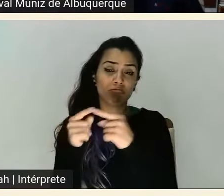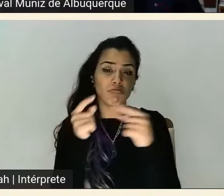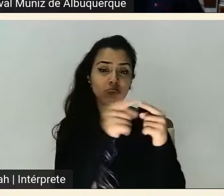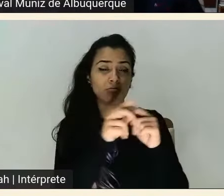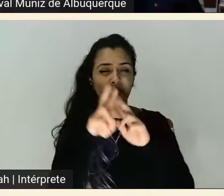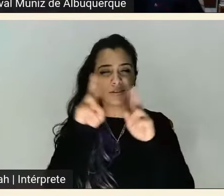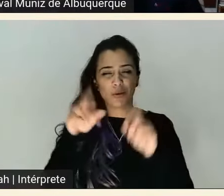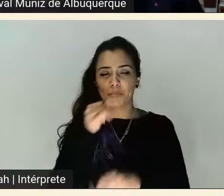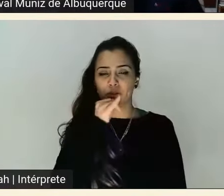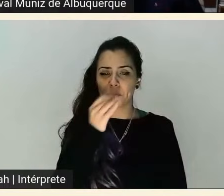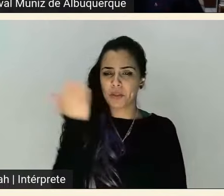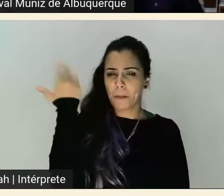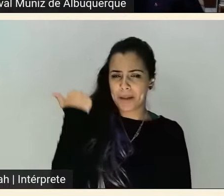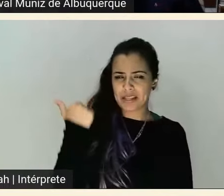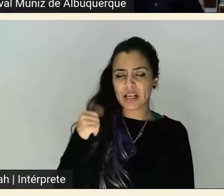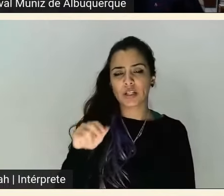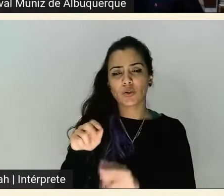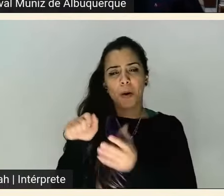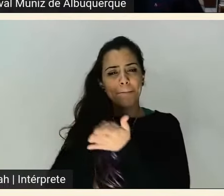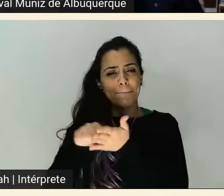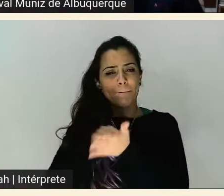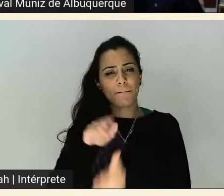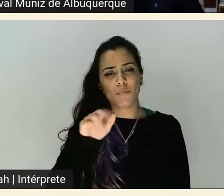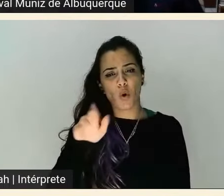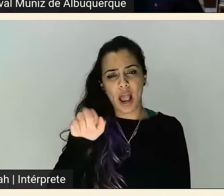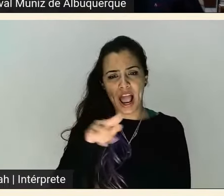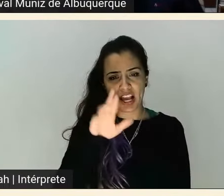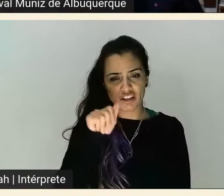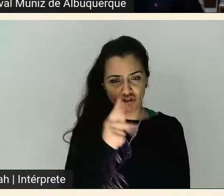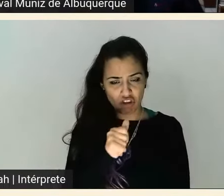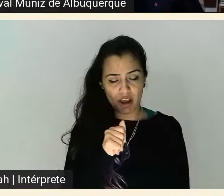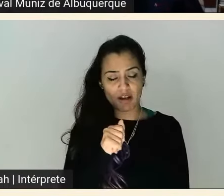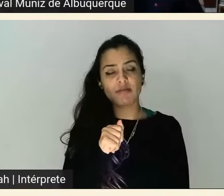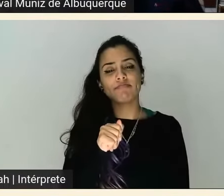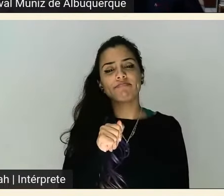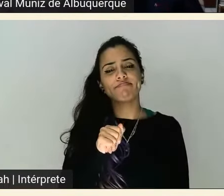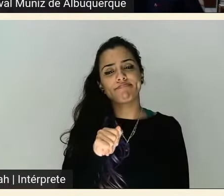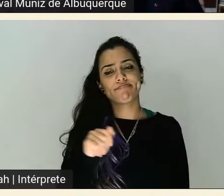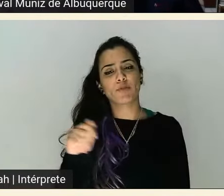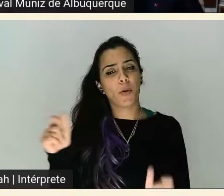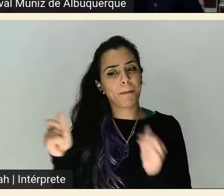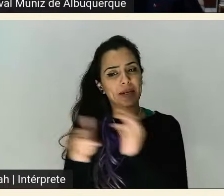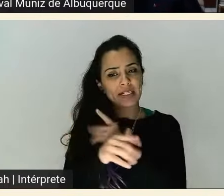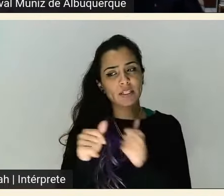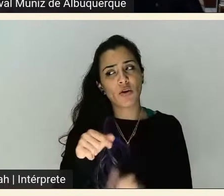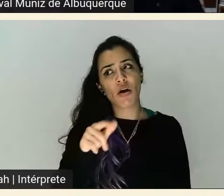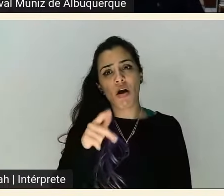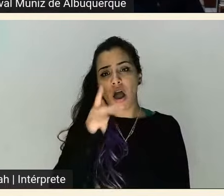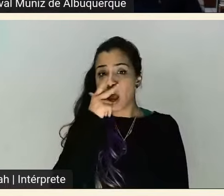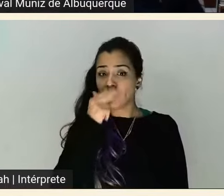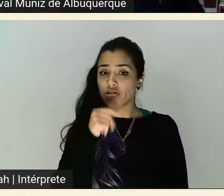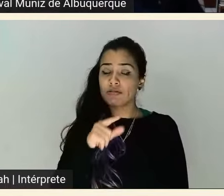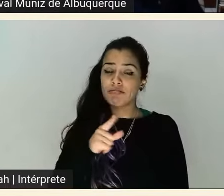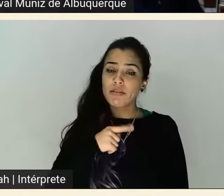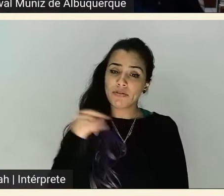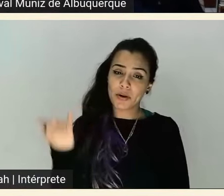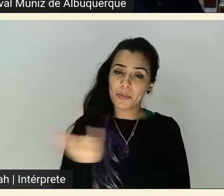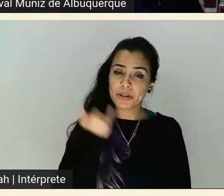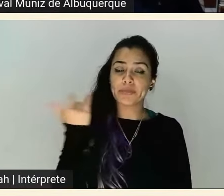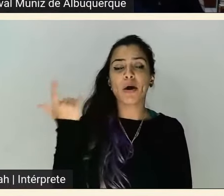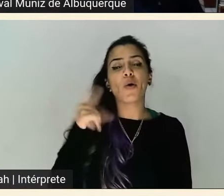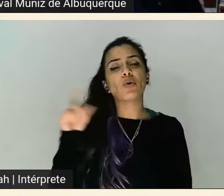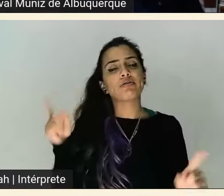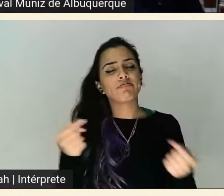borracha, essa urbanização, foi toda muito necessária para que essa intelectualidade tivesse um link